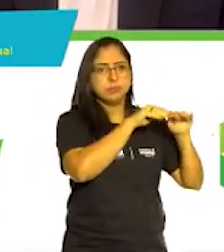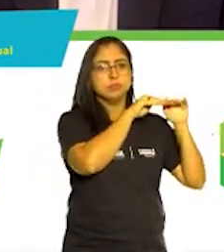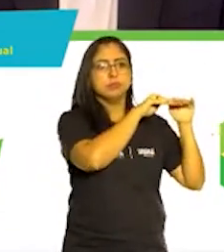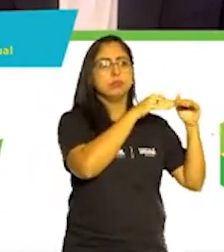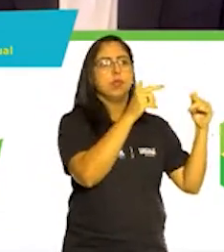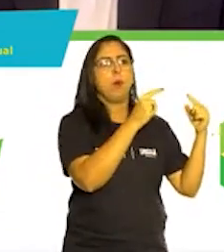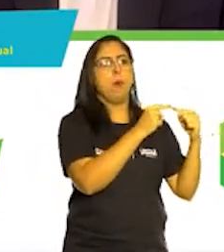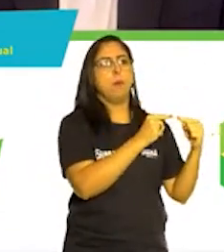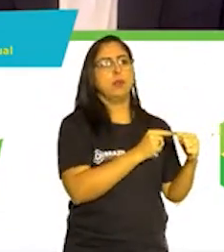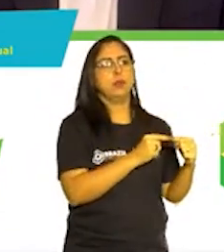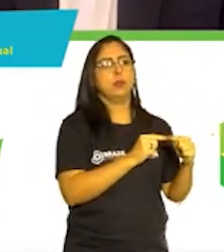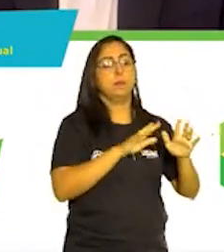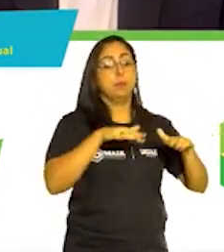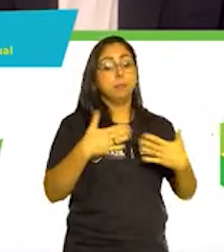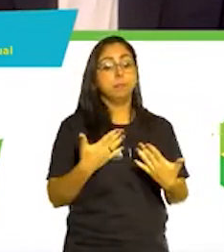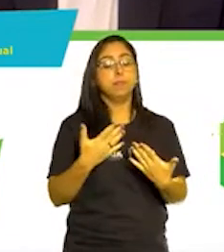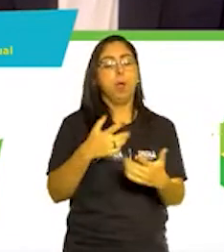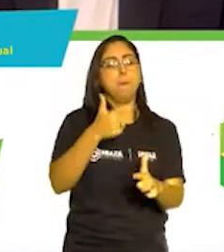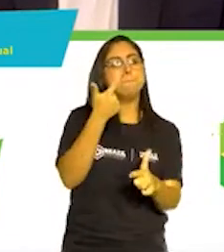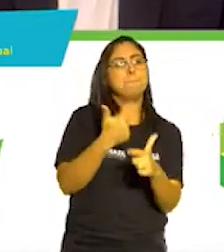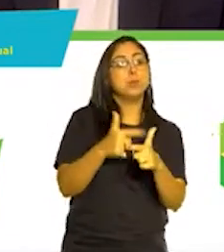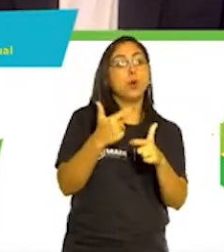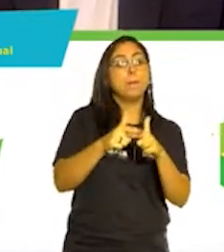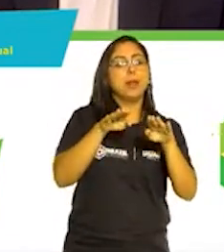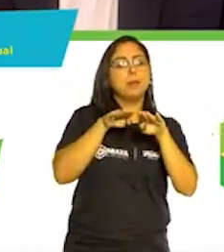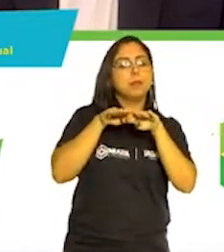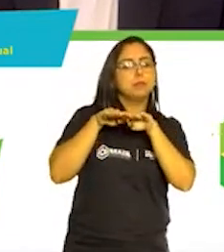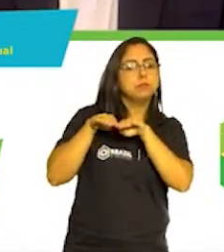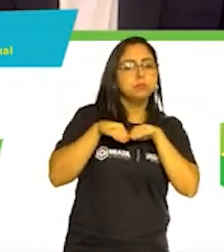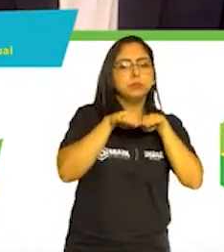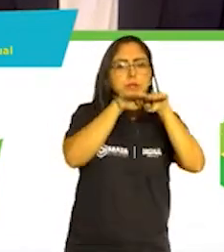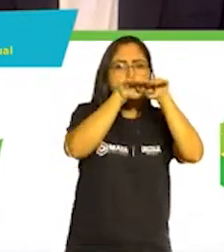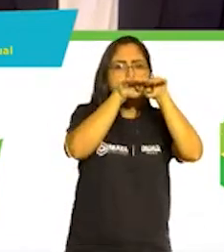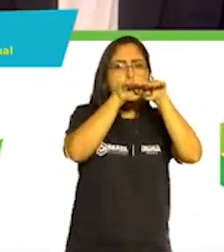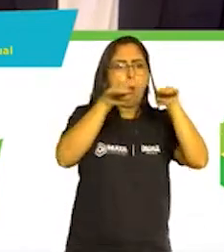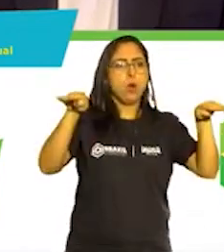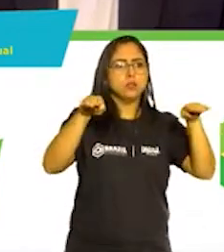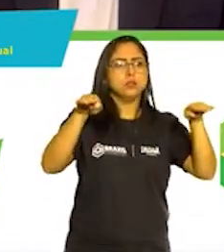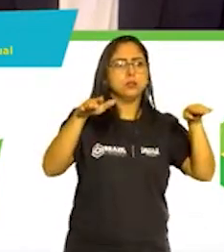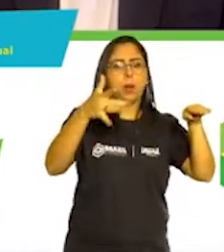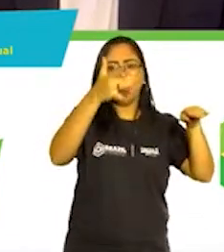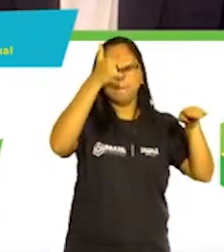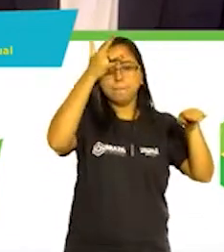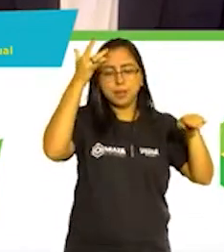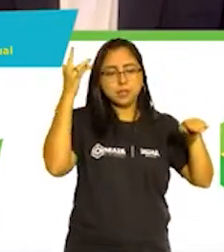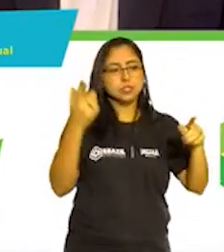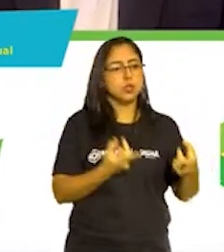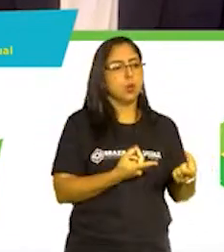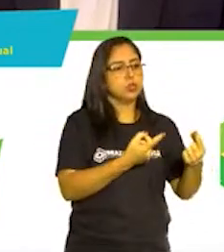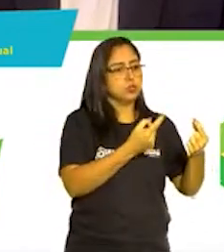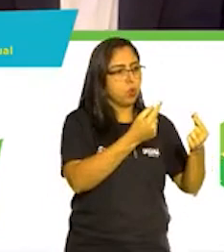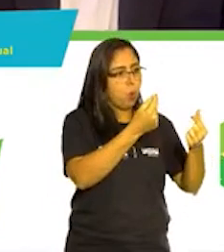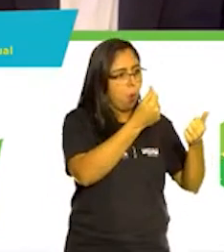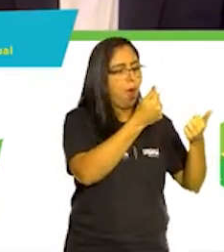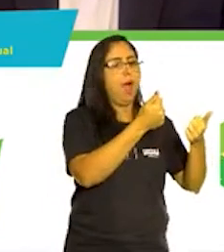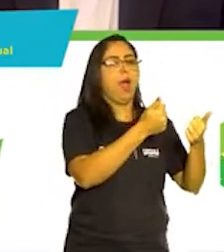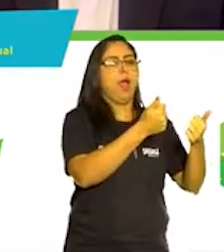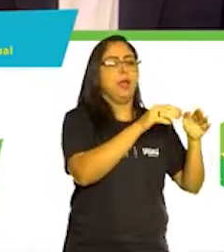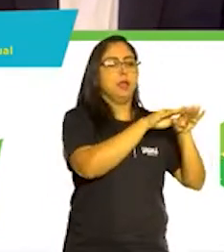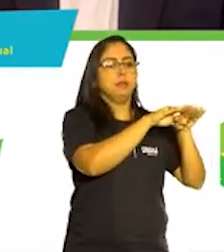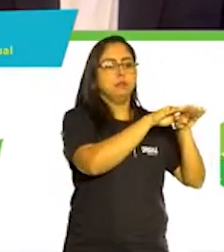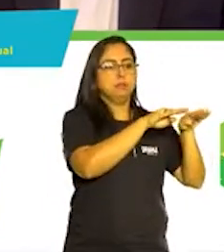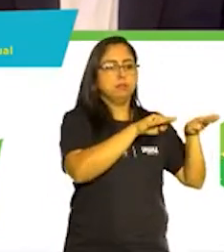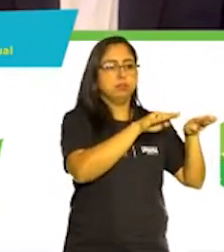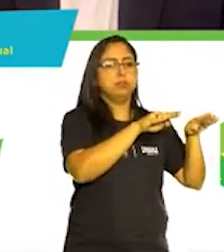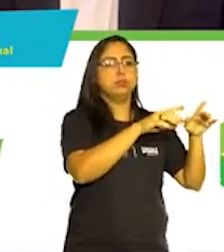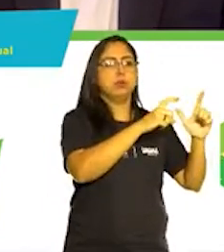você resolver o problema da equidade horizontal, pessoas com a mesma renda pagam o mesmo imposto, né?